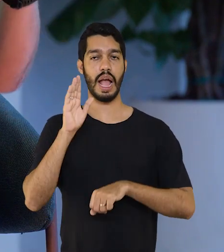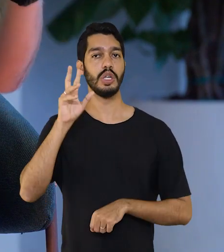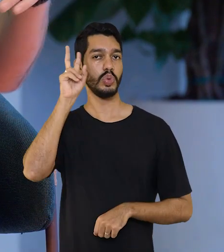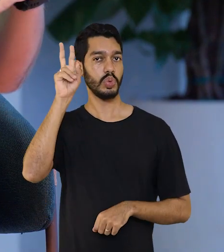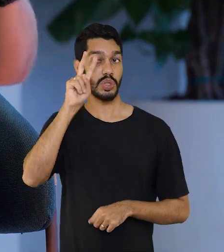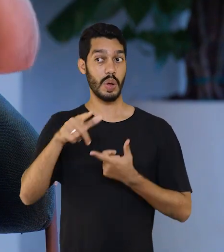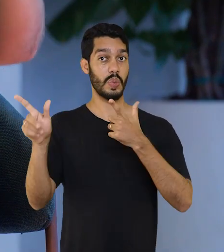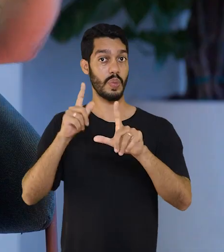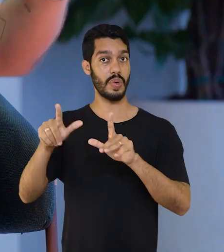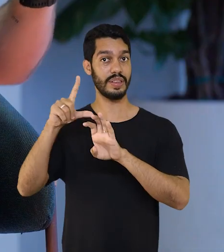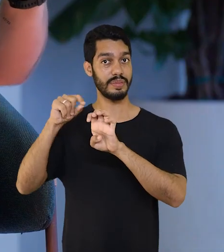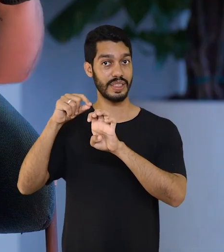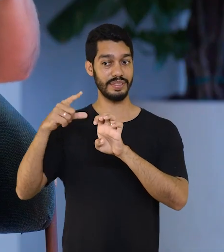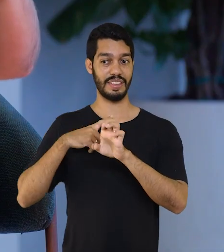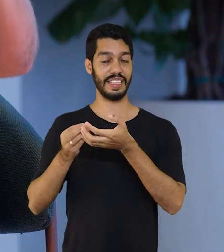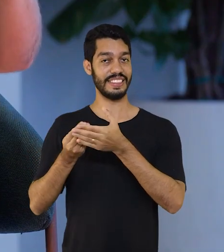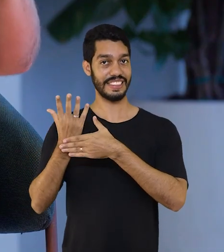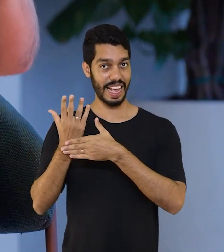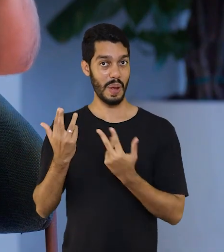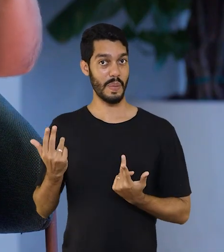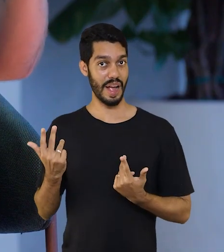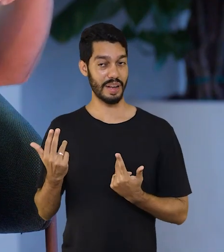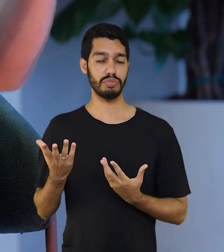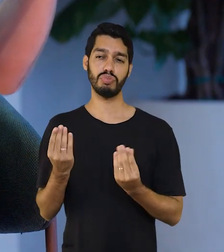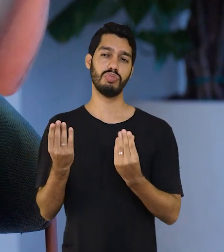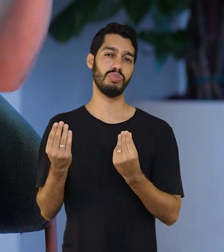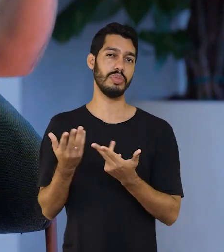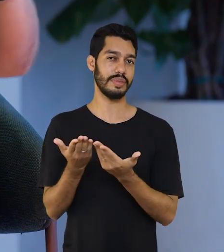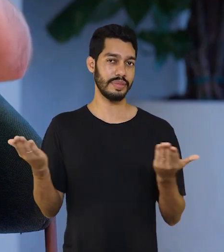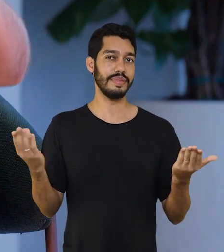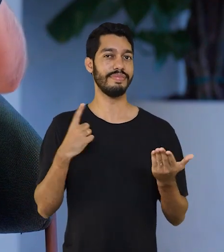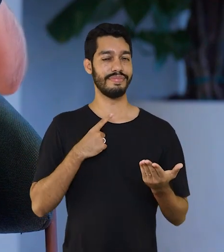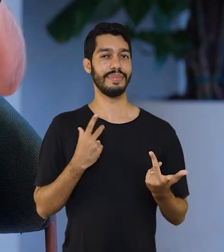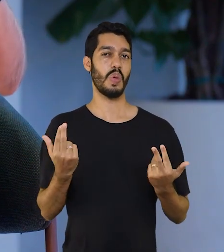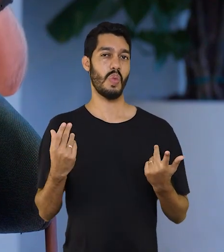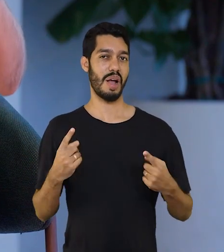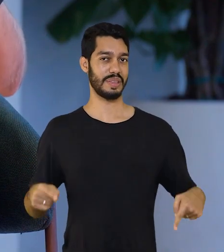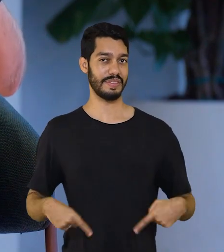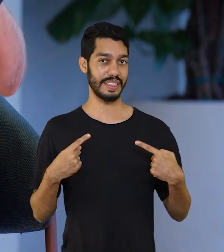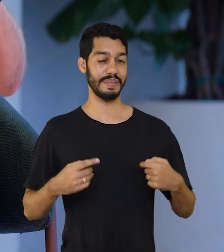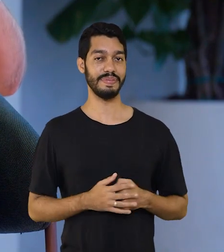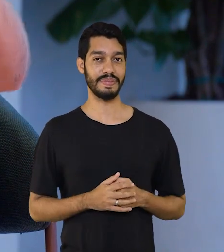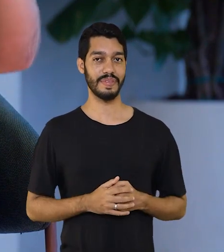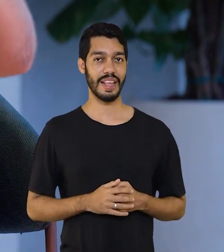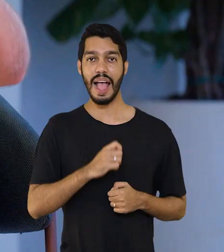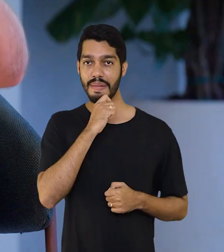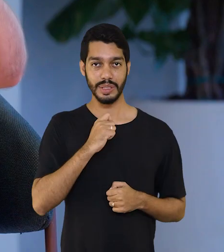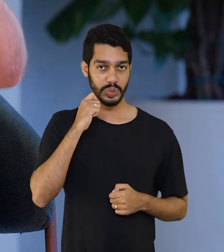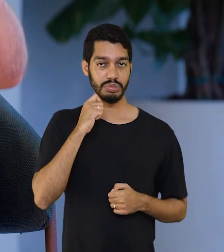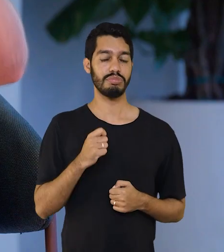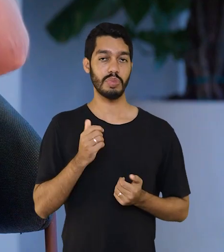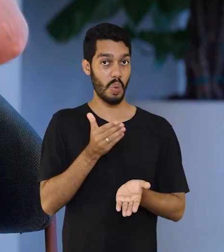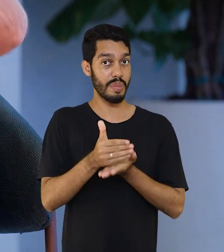pouco mais histórias de outros empreendedores que criaram algo relevante no mundo da tecnologia, muitos deles passaram por esse desafio, né? Então, mesmo quando a